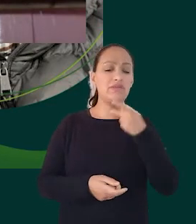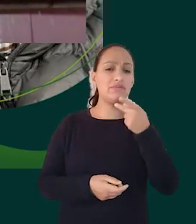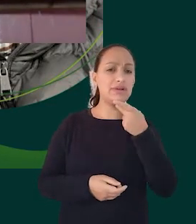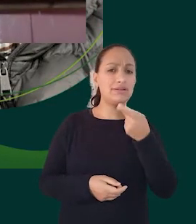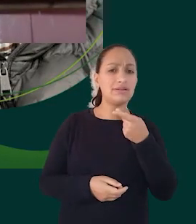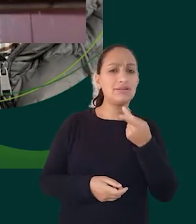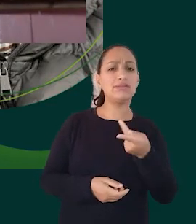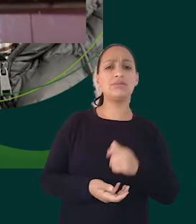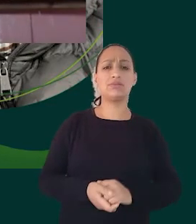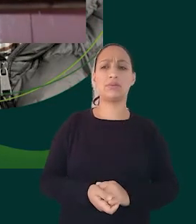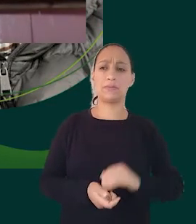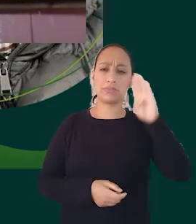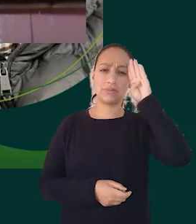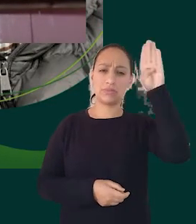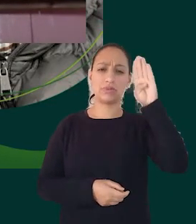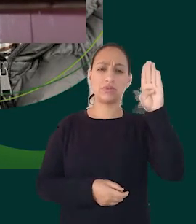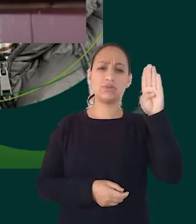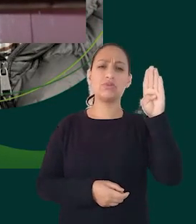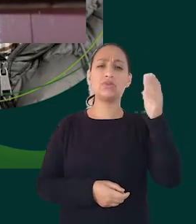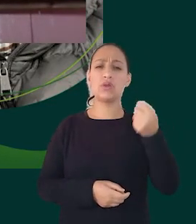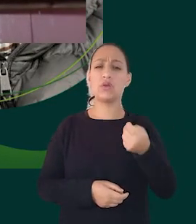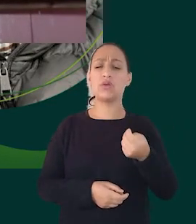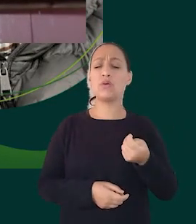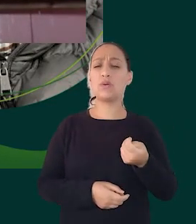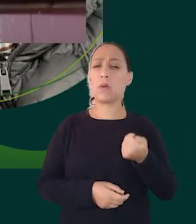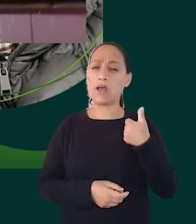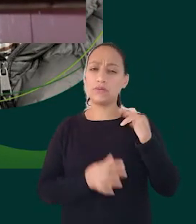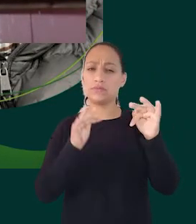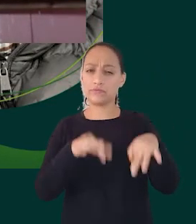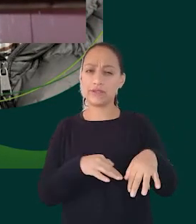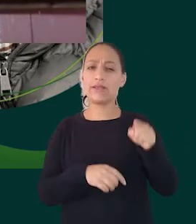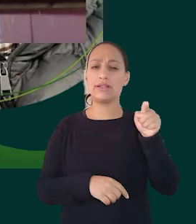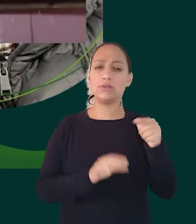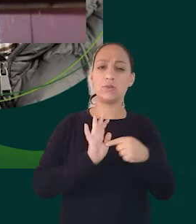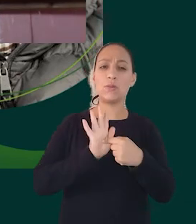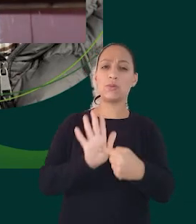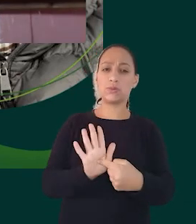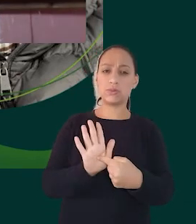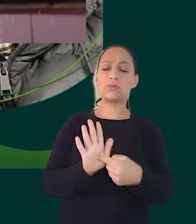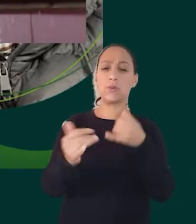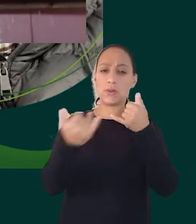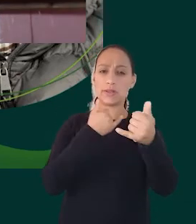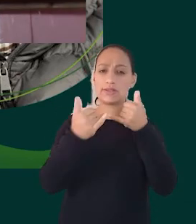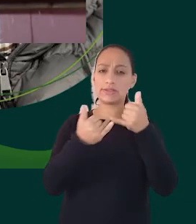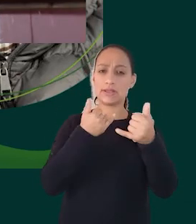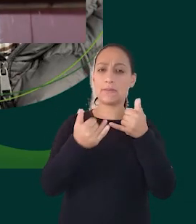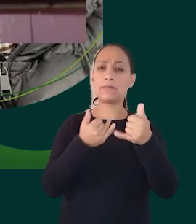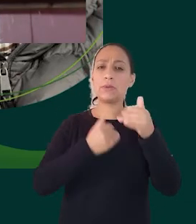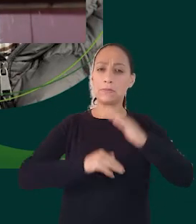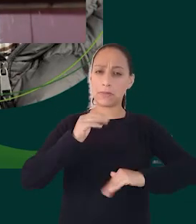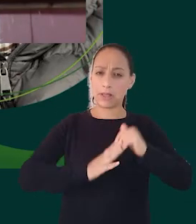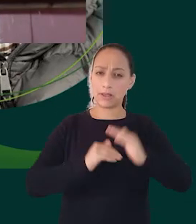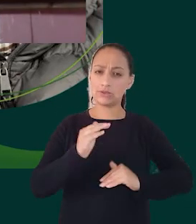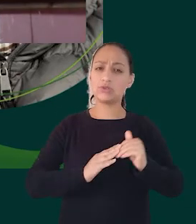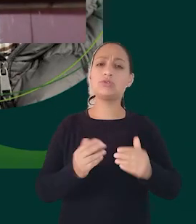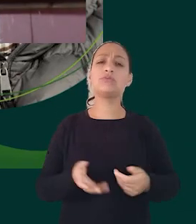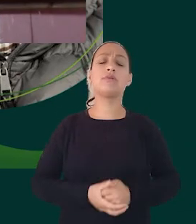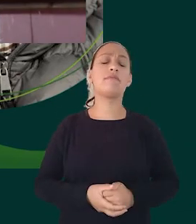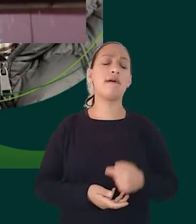falando, e principalmente no final, quando tu mostraste o exemplo,